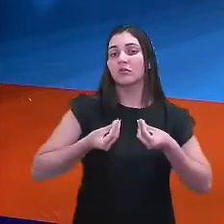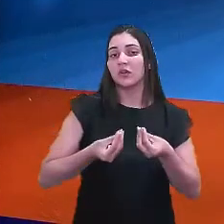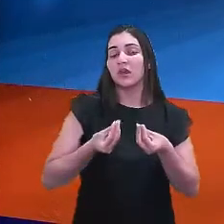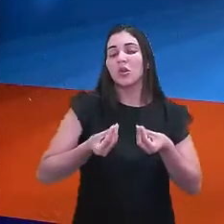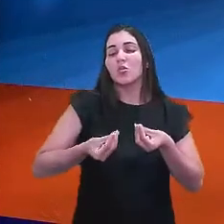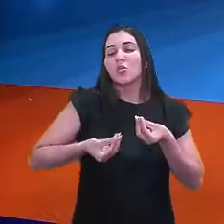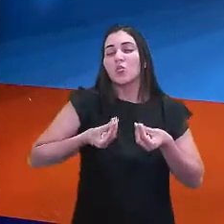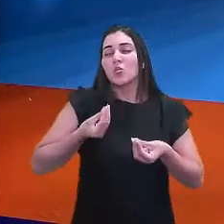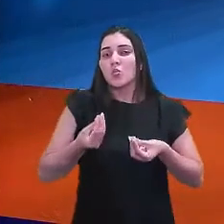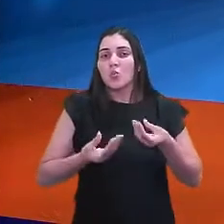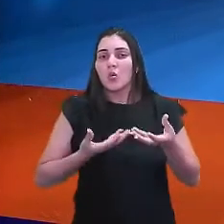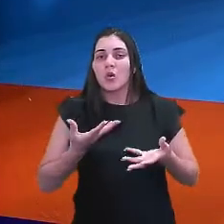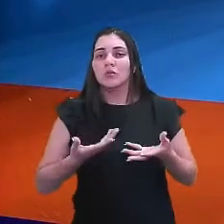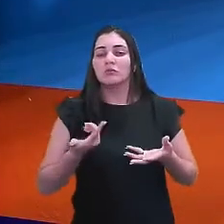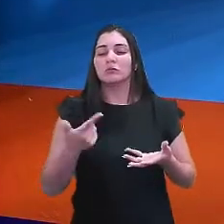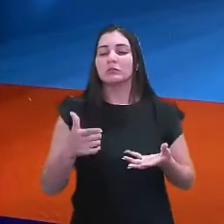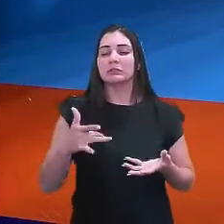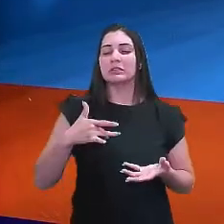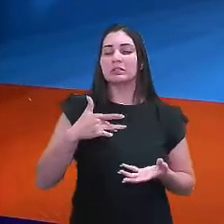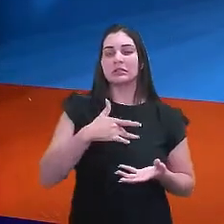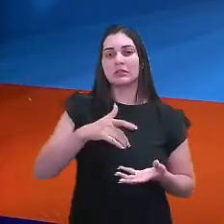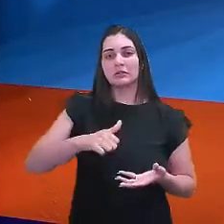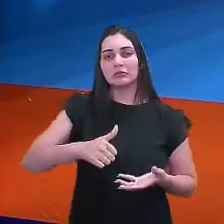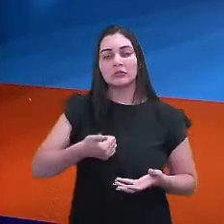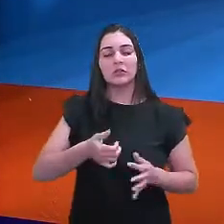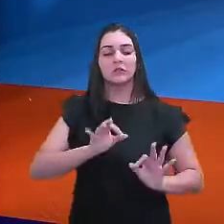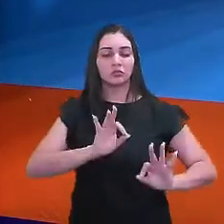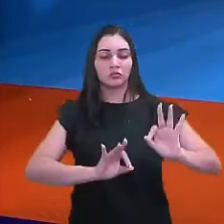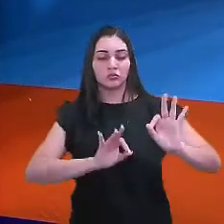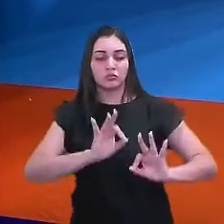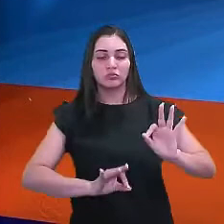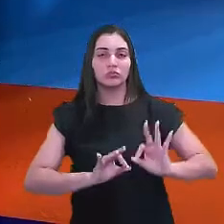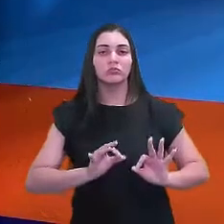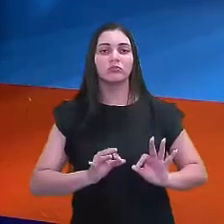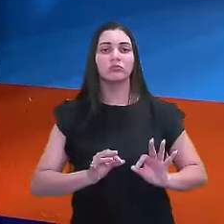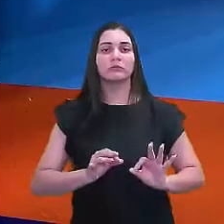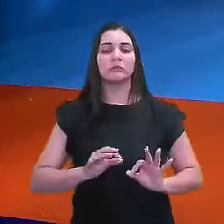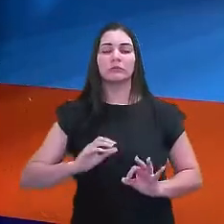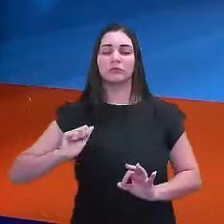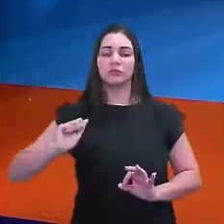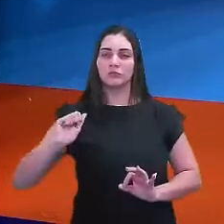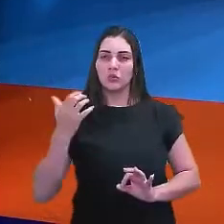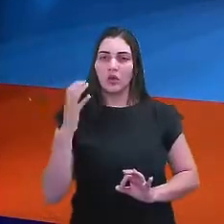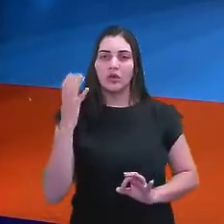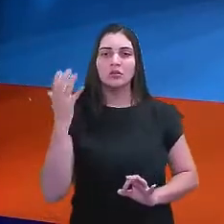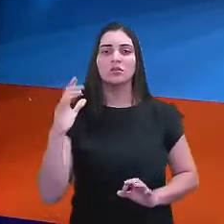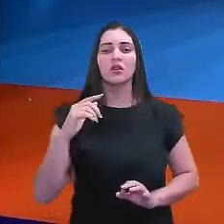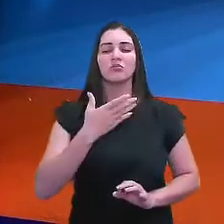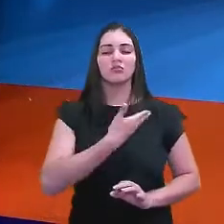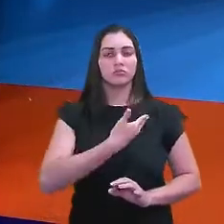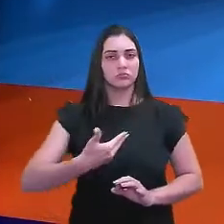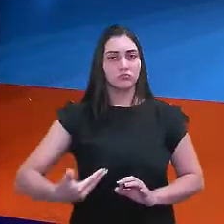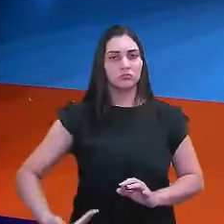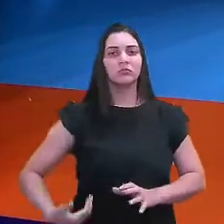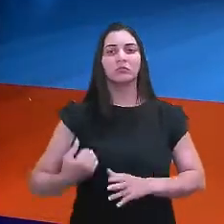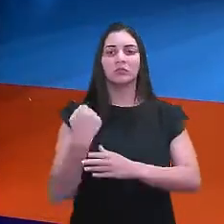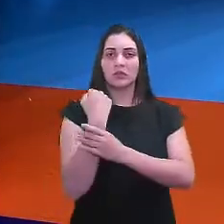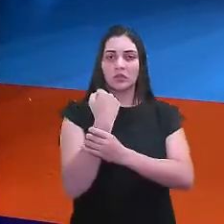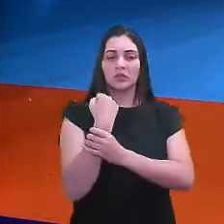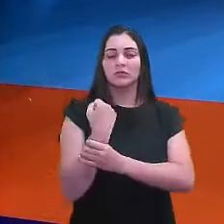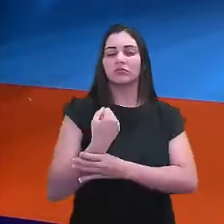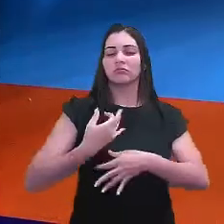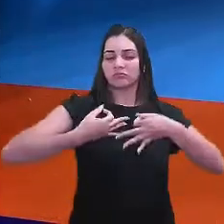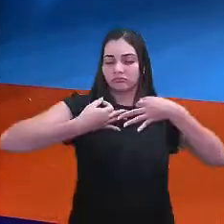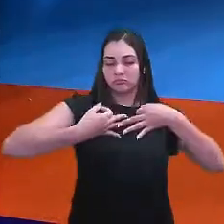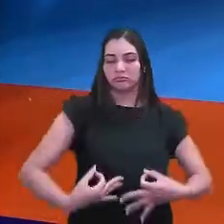bem gerenciada, onde haja realmente toda uma ação governamental para garantir dignidade para essas pessoas